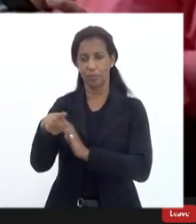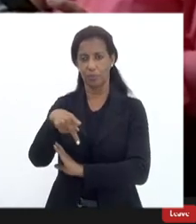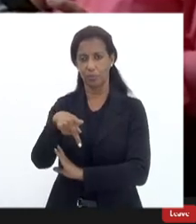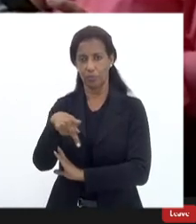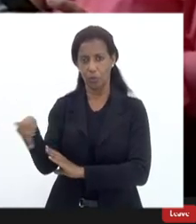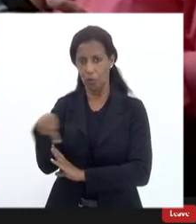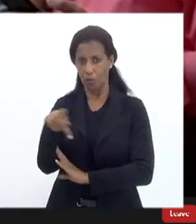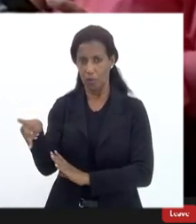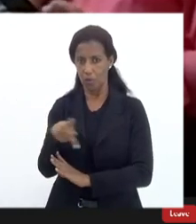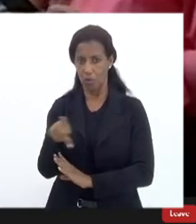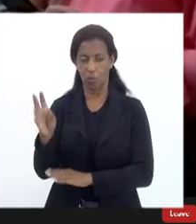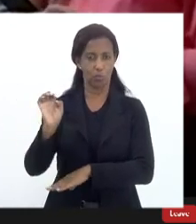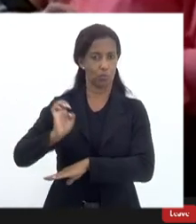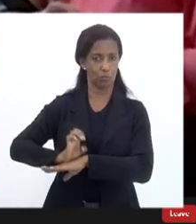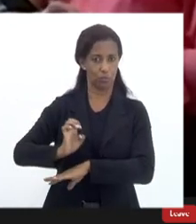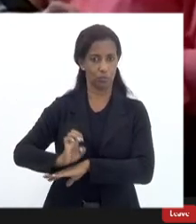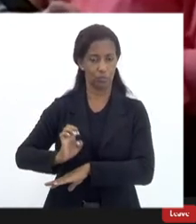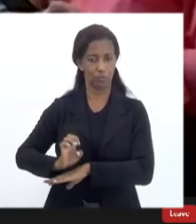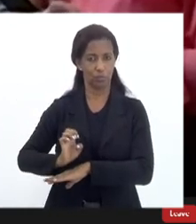da rede.